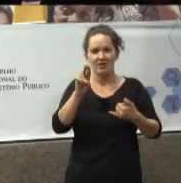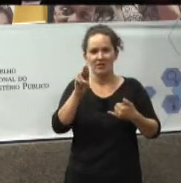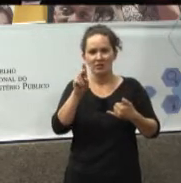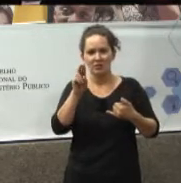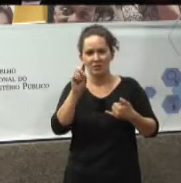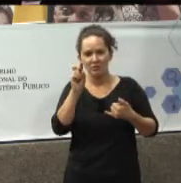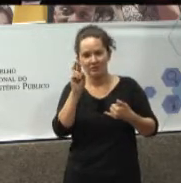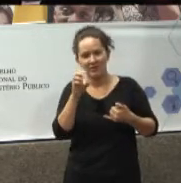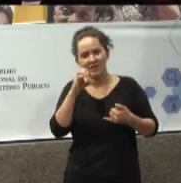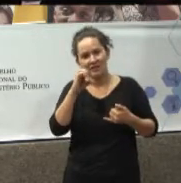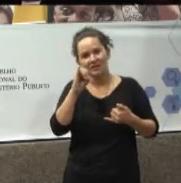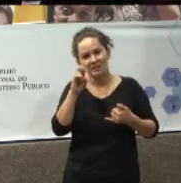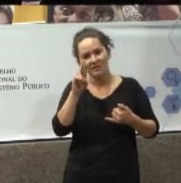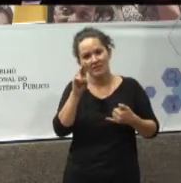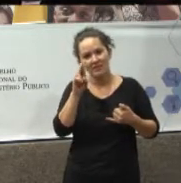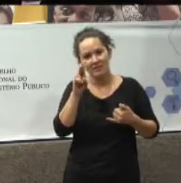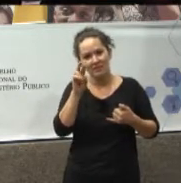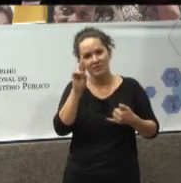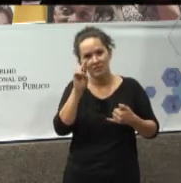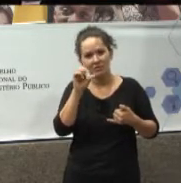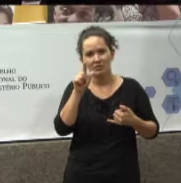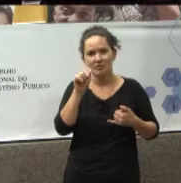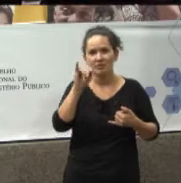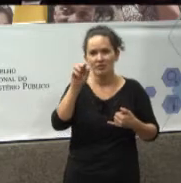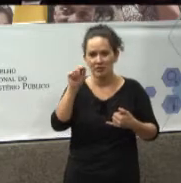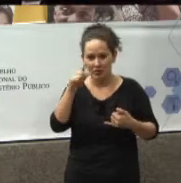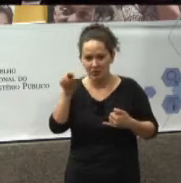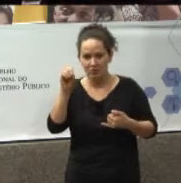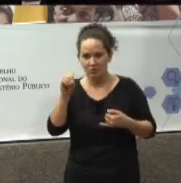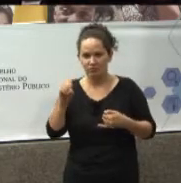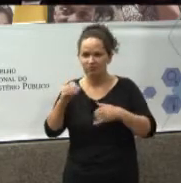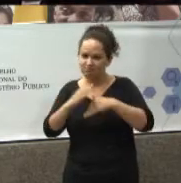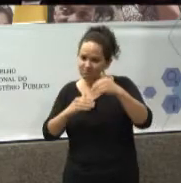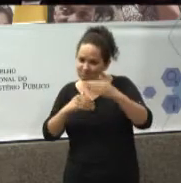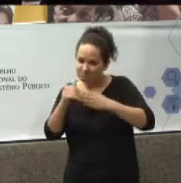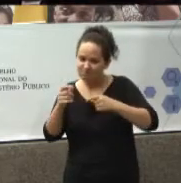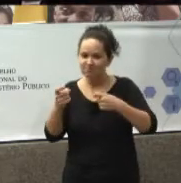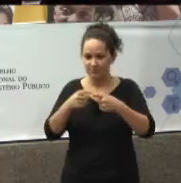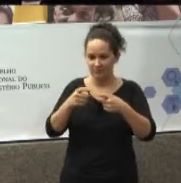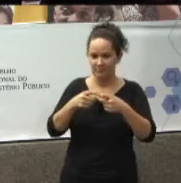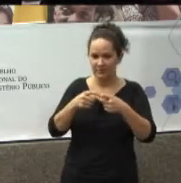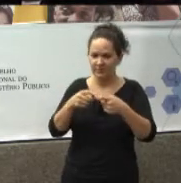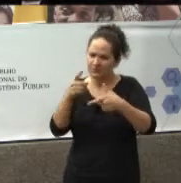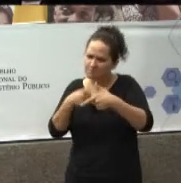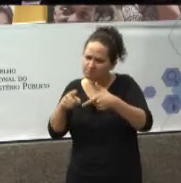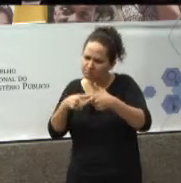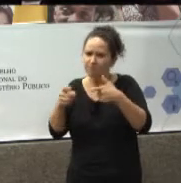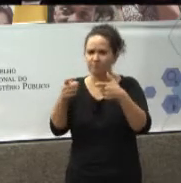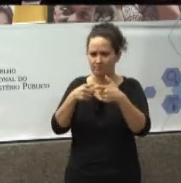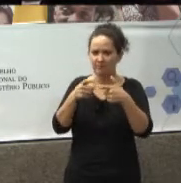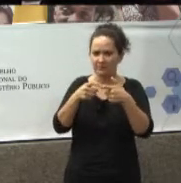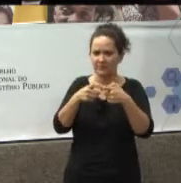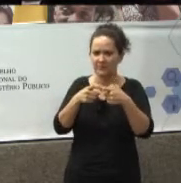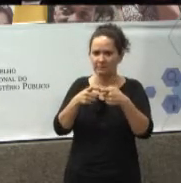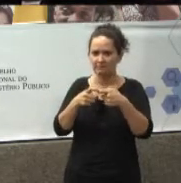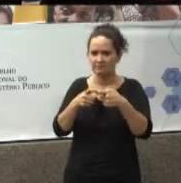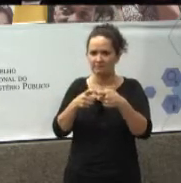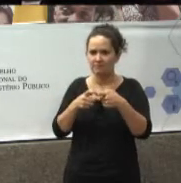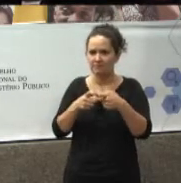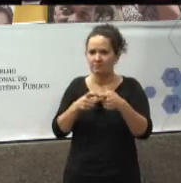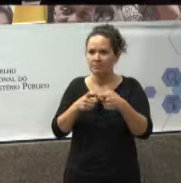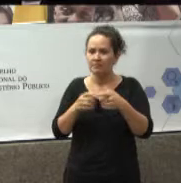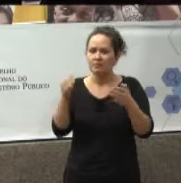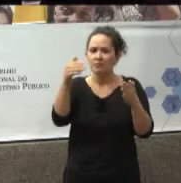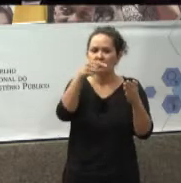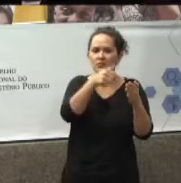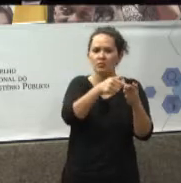outros interesses é em conflito na prática da medicina ao ponto que o